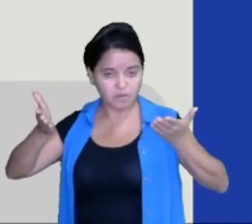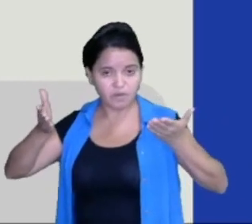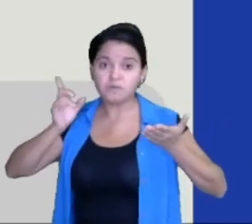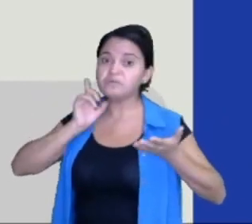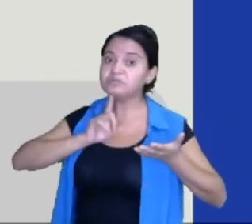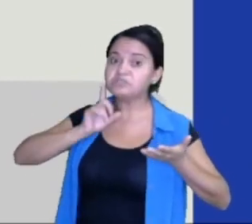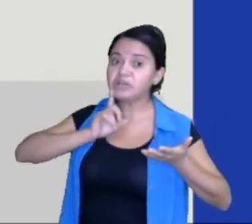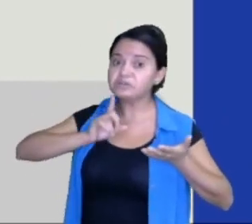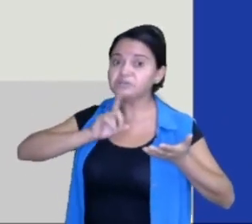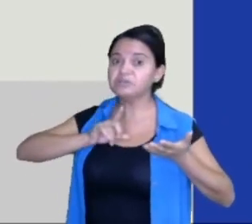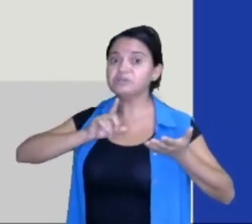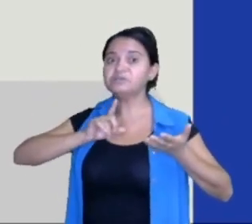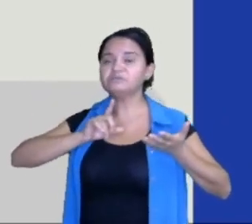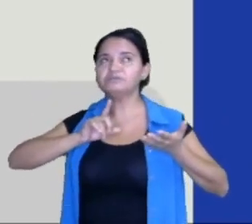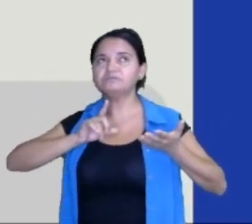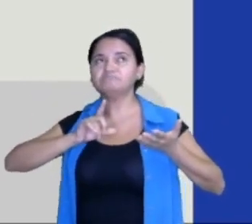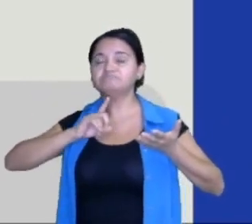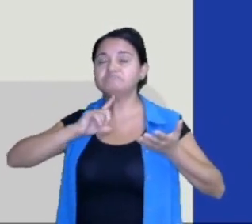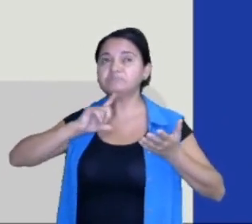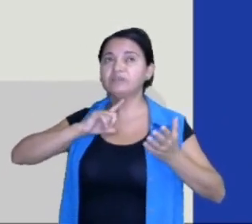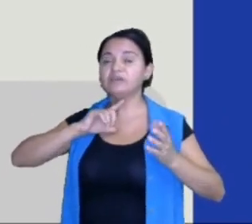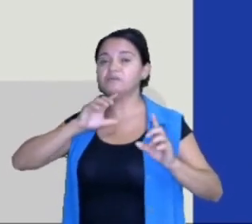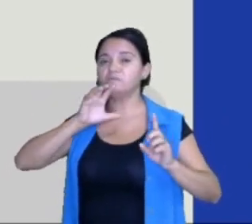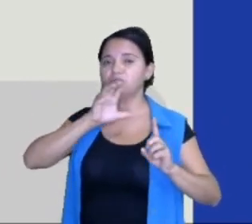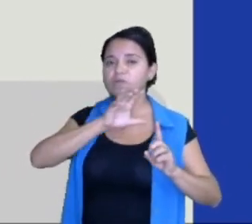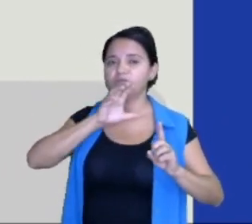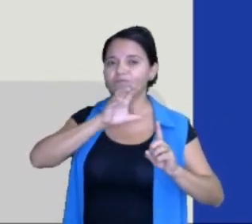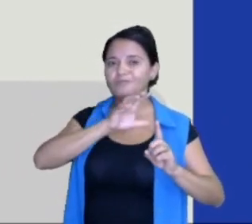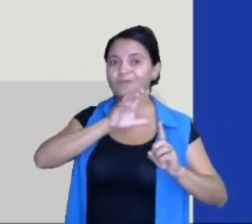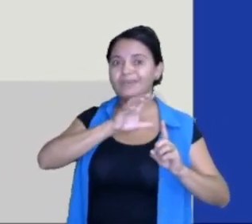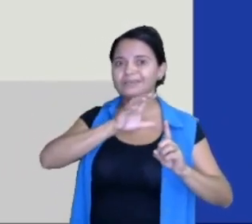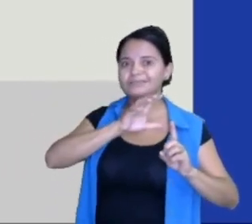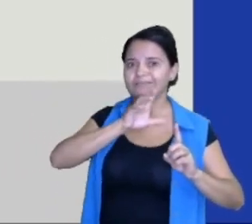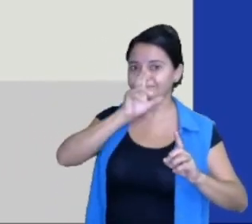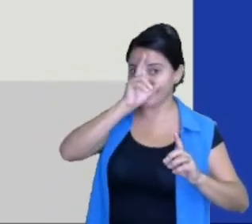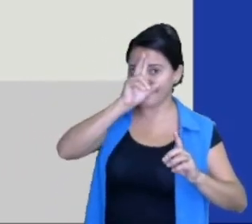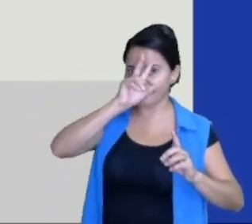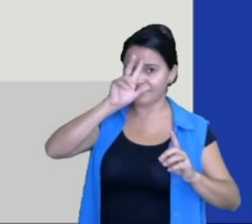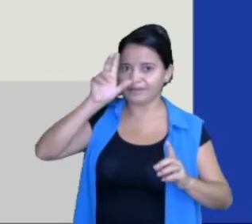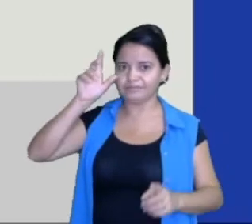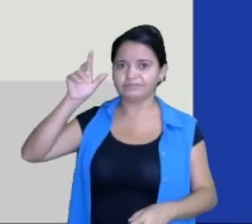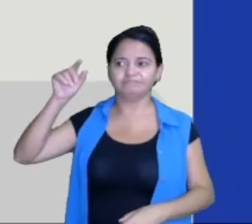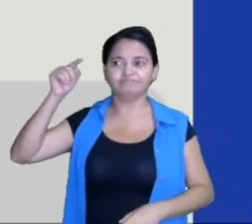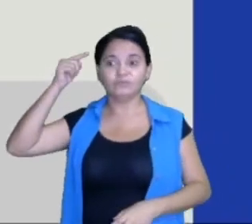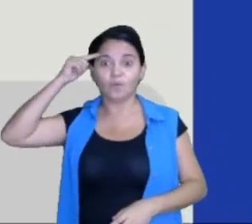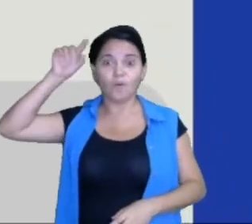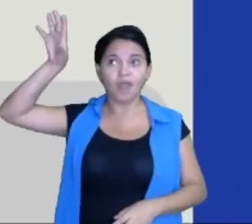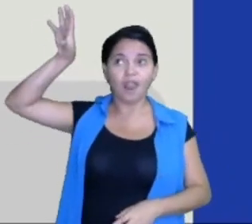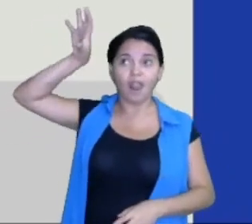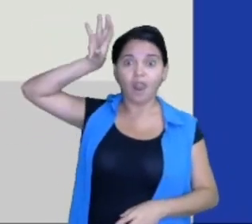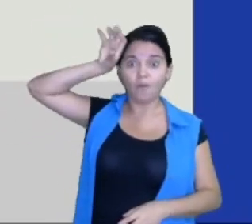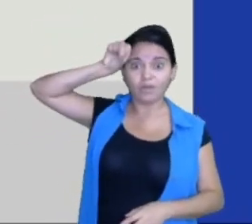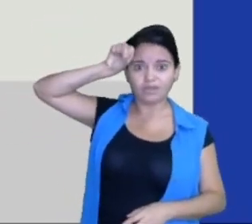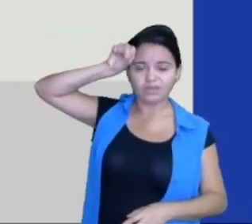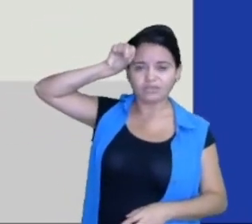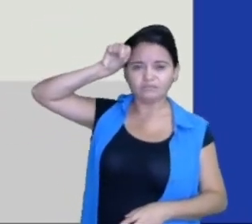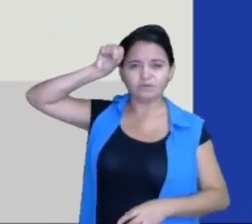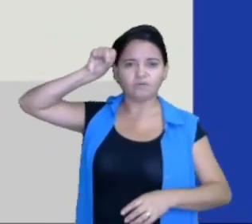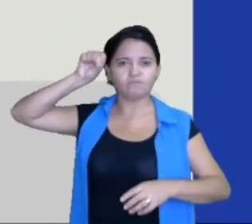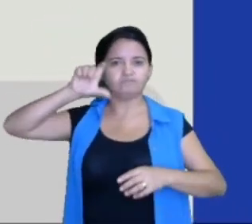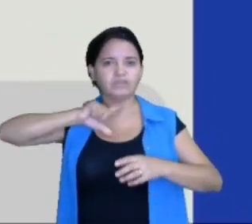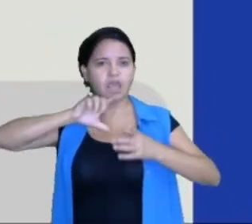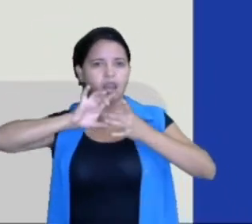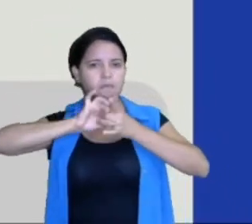Unidos eles serem influenciados pelo iluminismo, não é isso? Então,